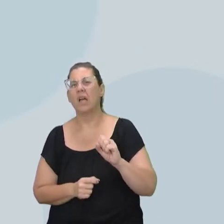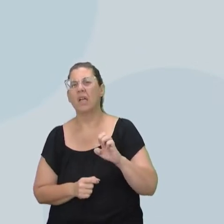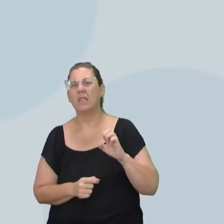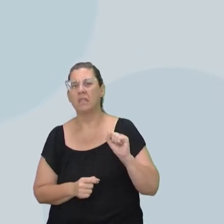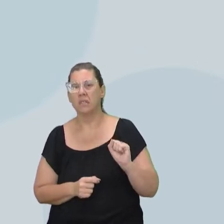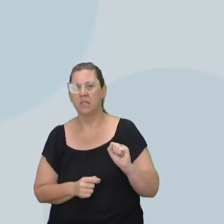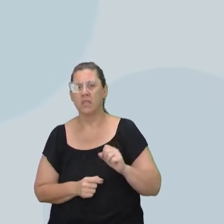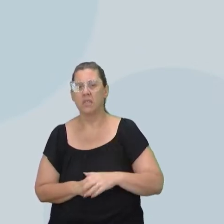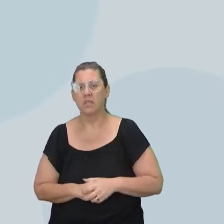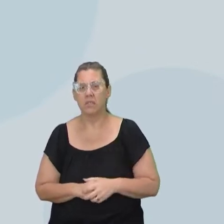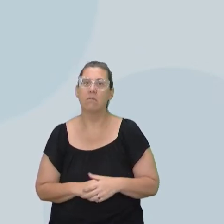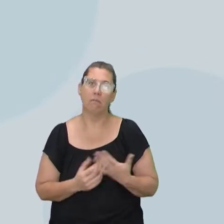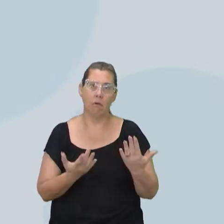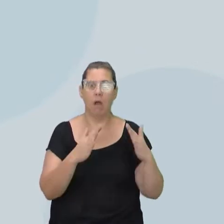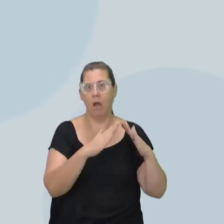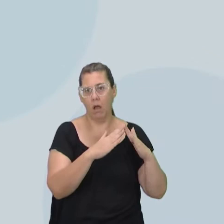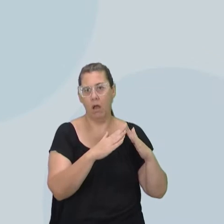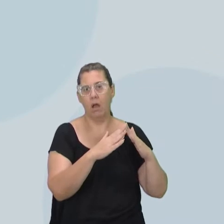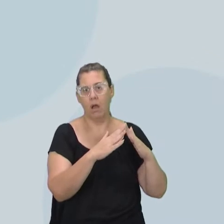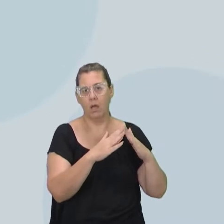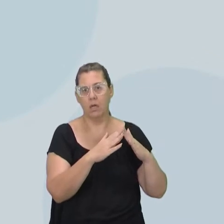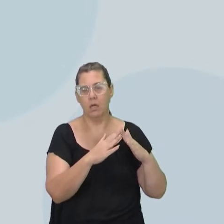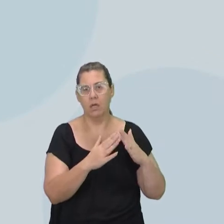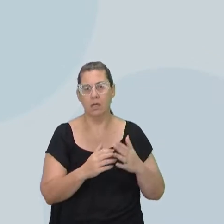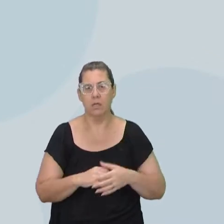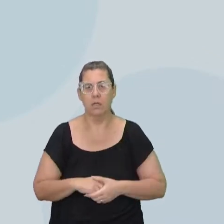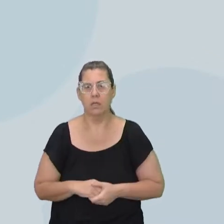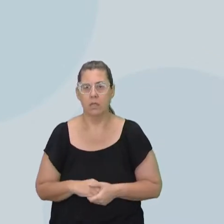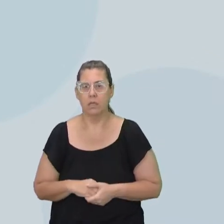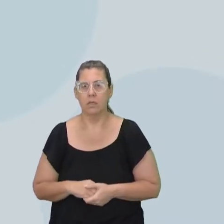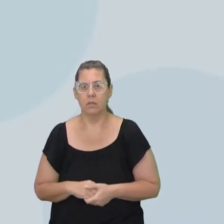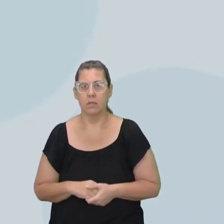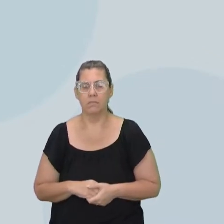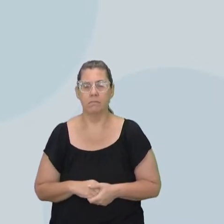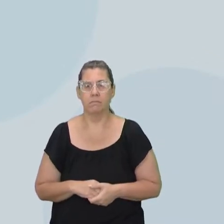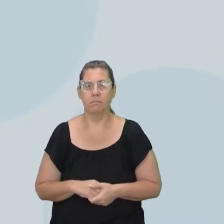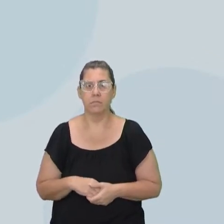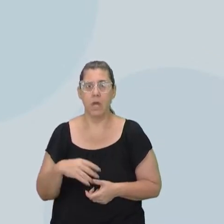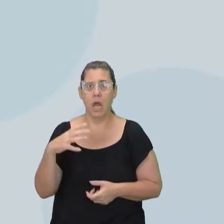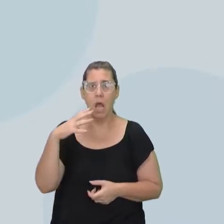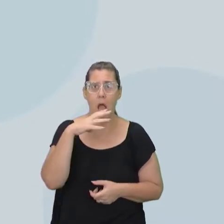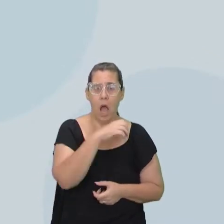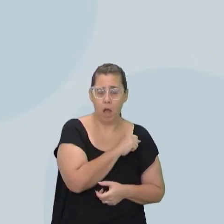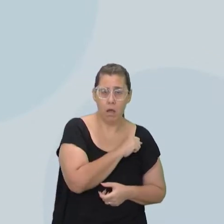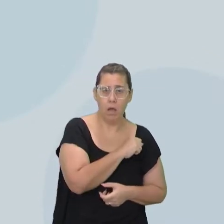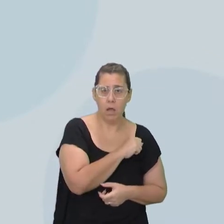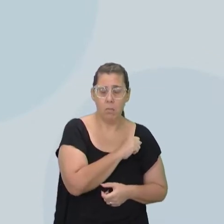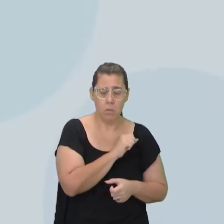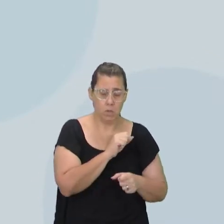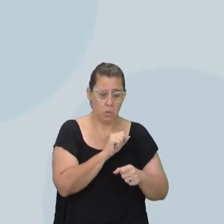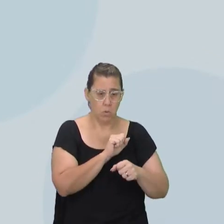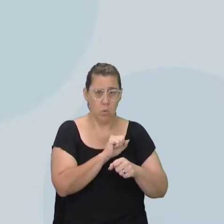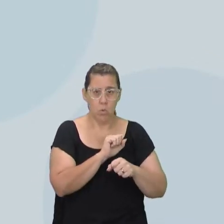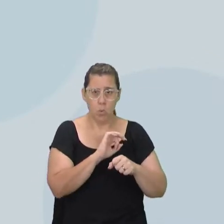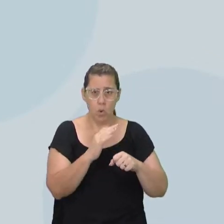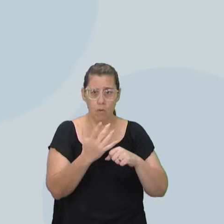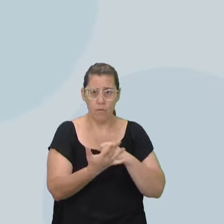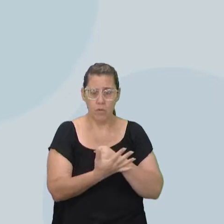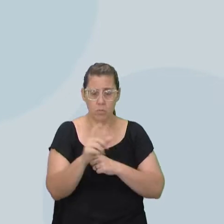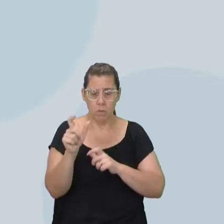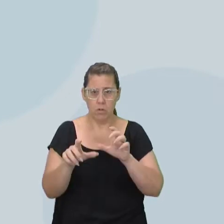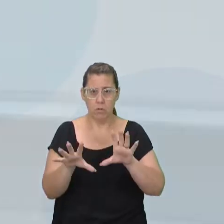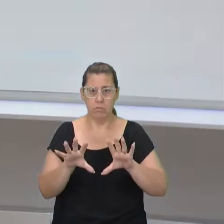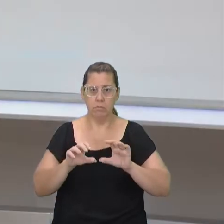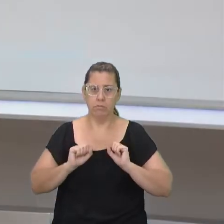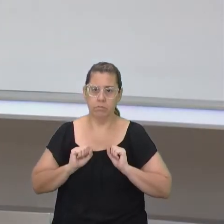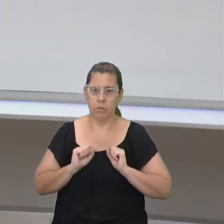uma letra, gente. Casos, né? Rápido, casos de Covid. Rápido, casos de Covid. Gente, aí eu vou pedir um